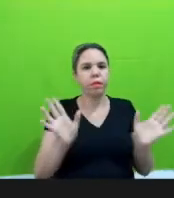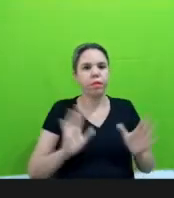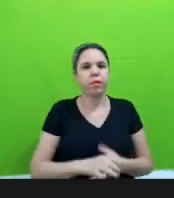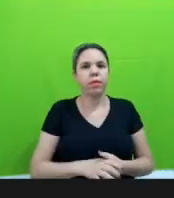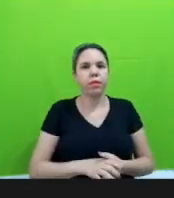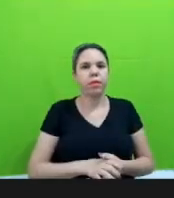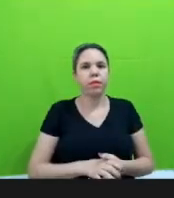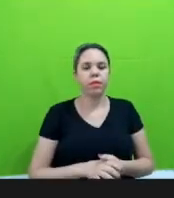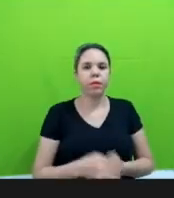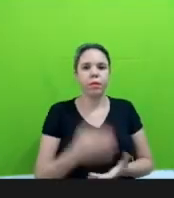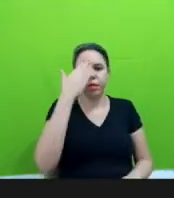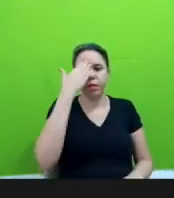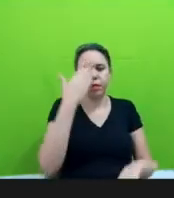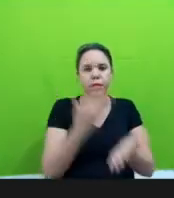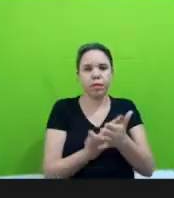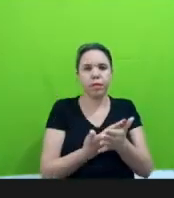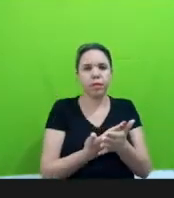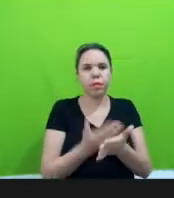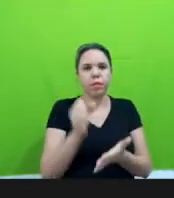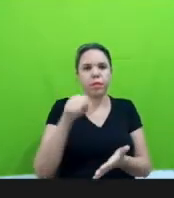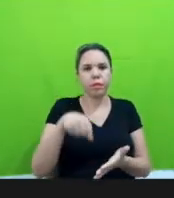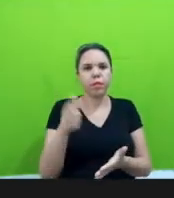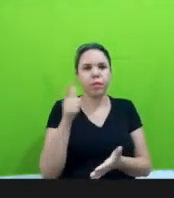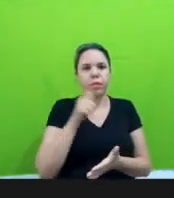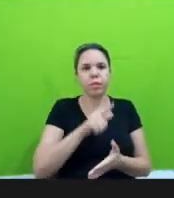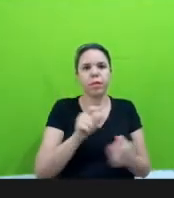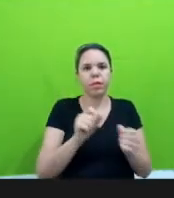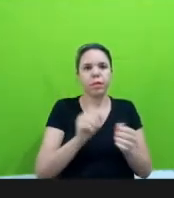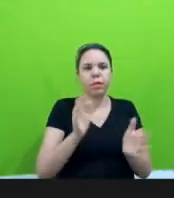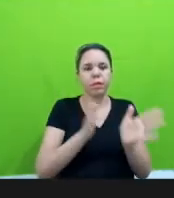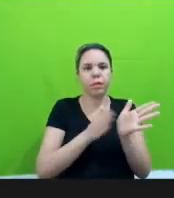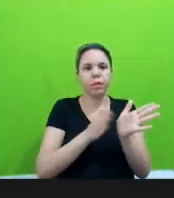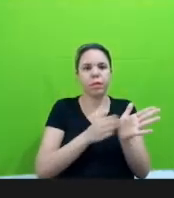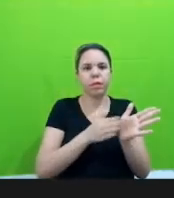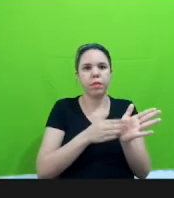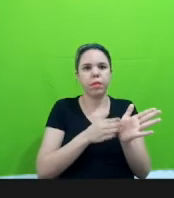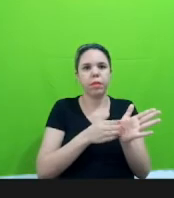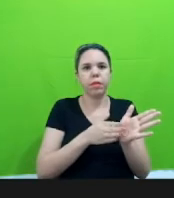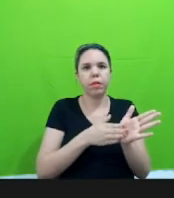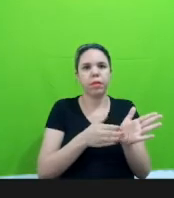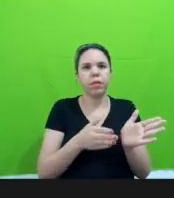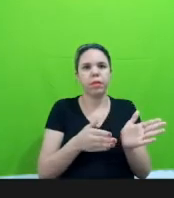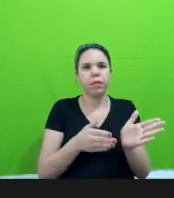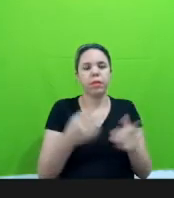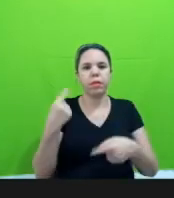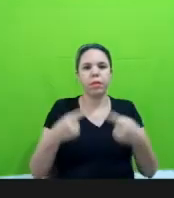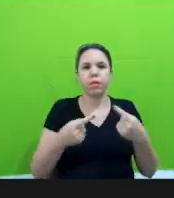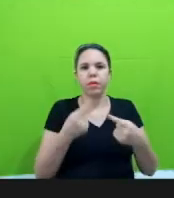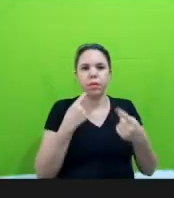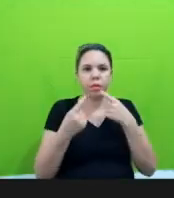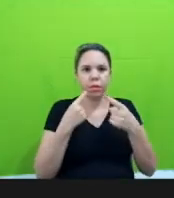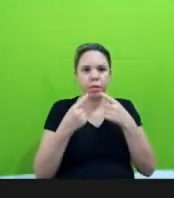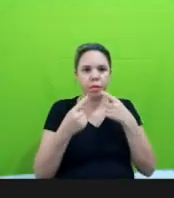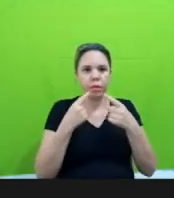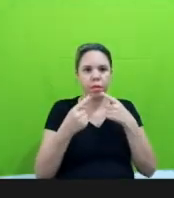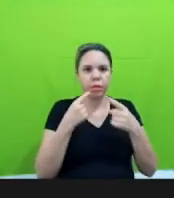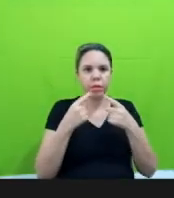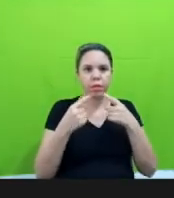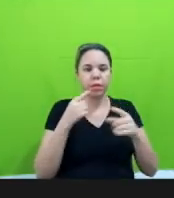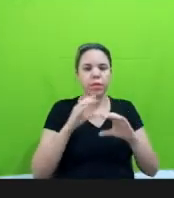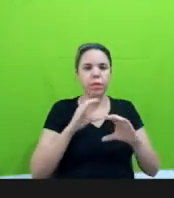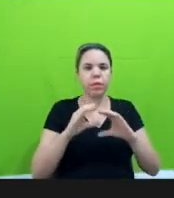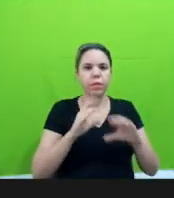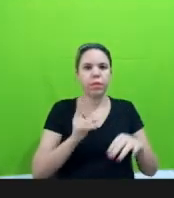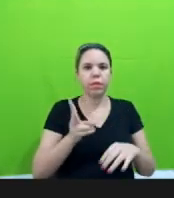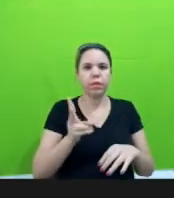que eu acredito que sim, a gente consegue fazer isso cobrando, né, e dialogando, né,